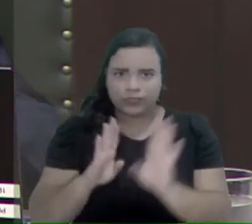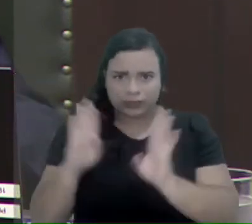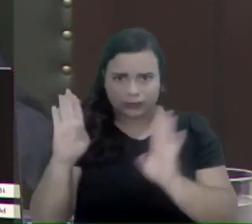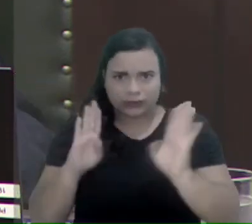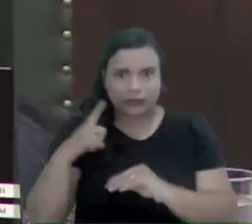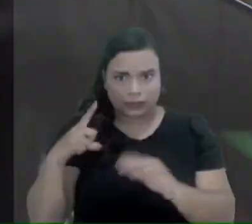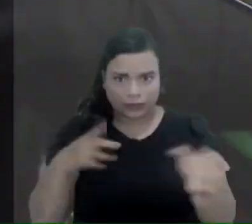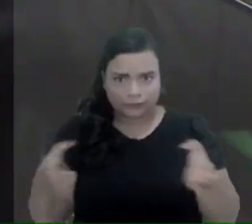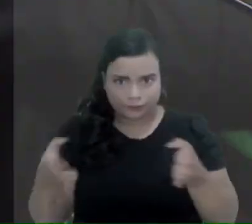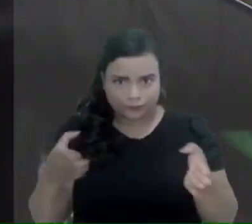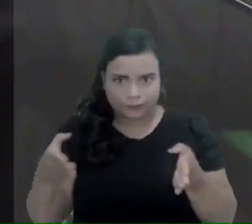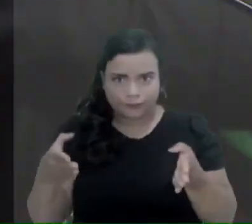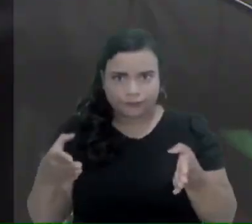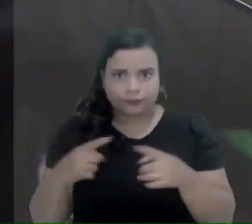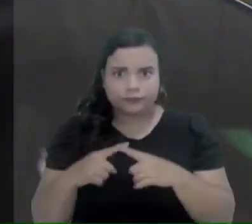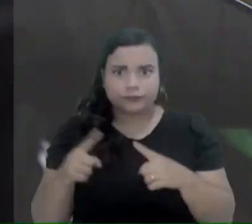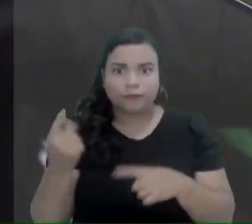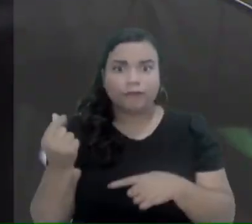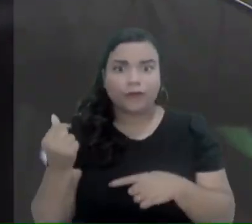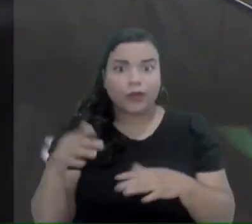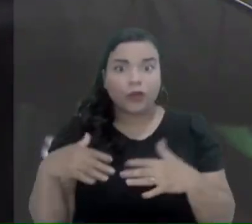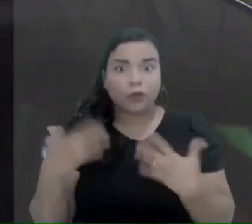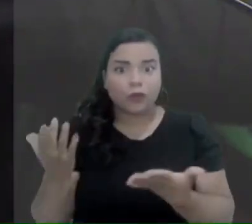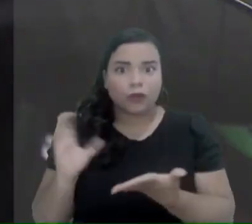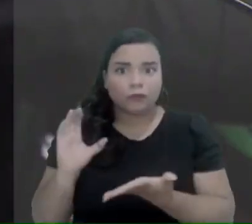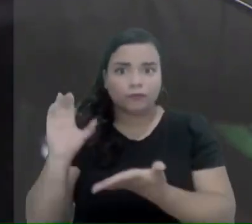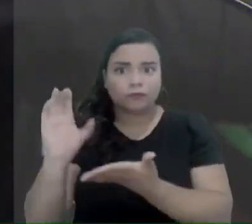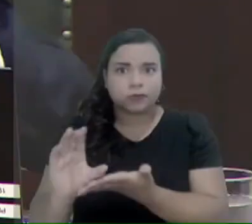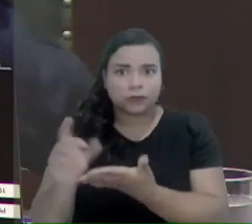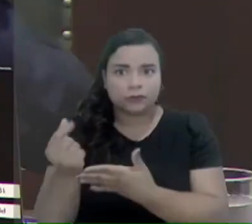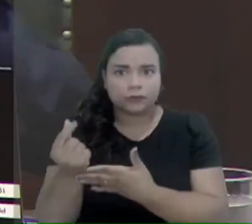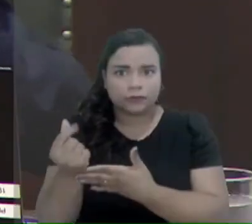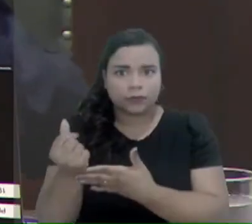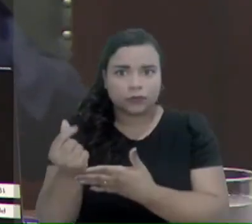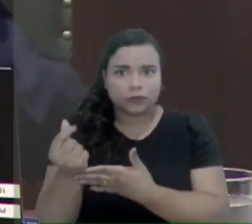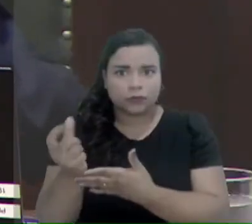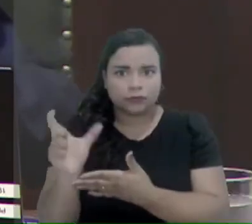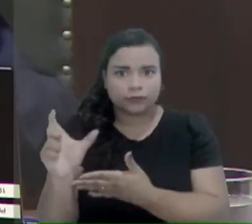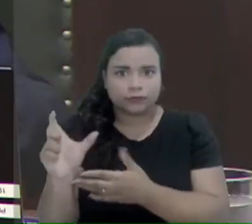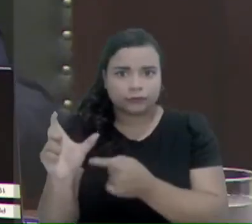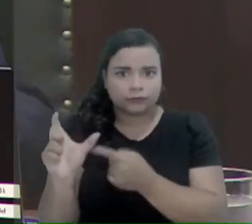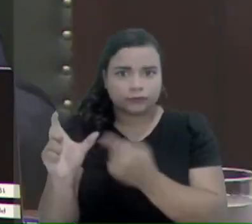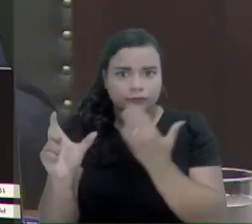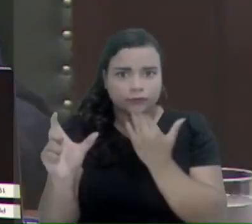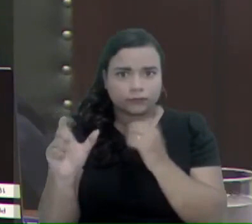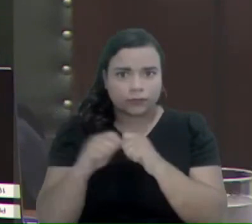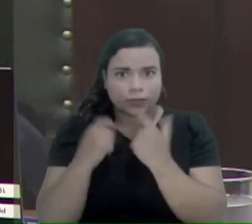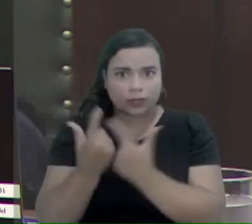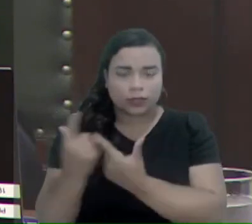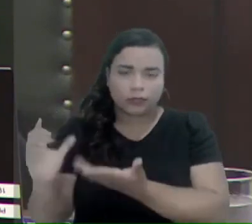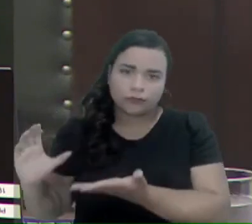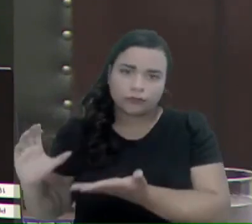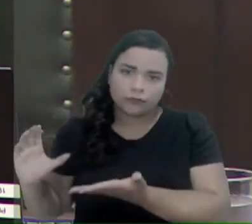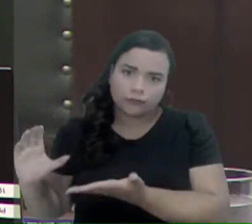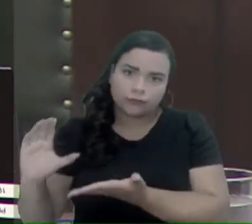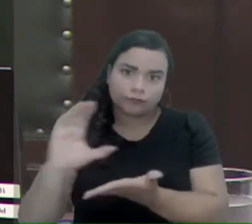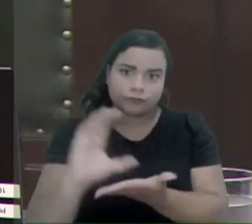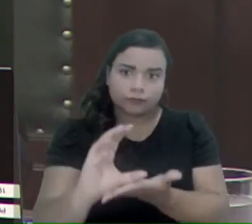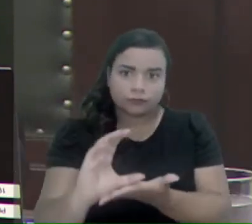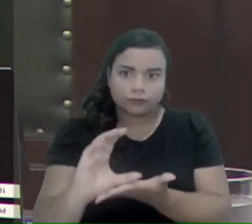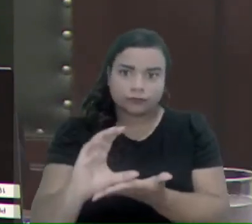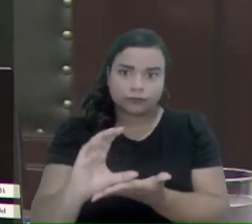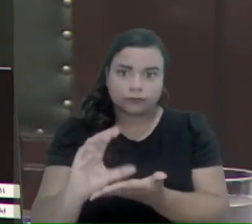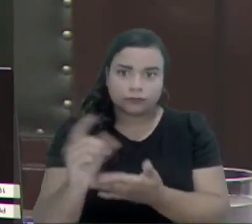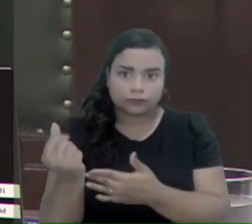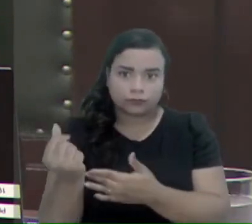licitação. E qual é o valor do recurso repassado pela Alerj para vocês, né? E quanto seria esse